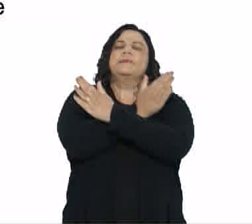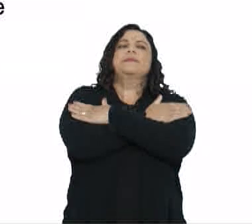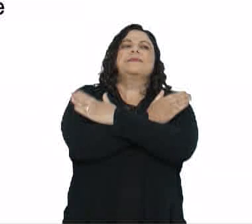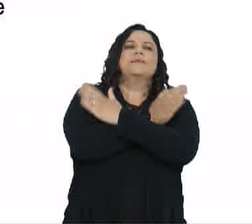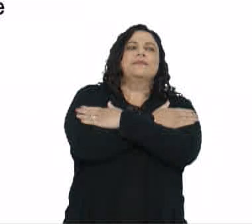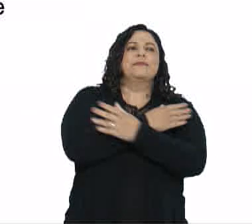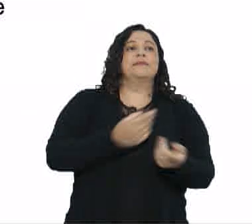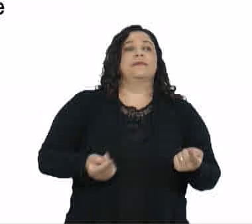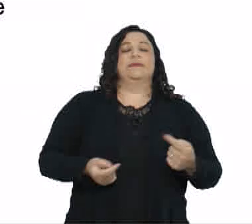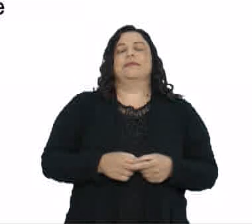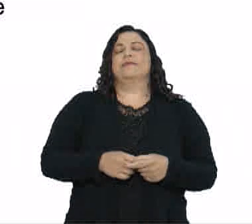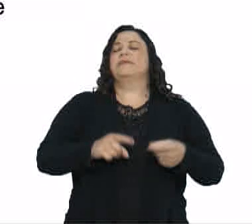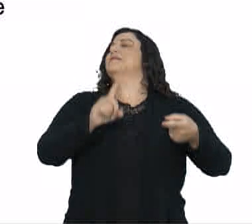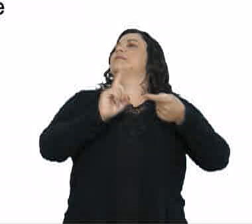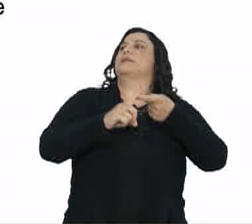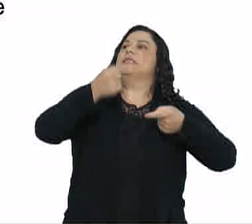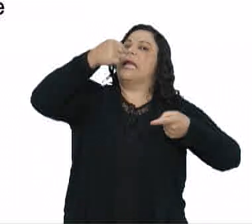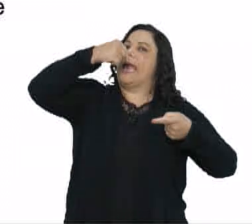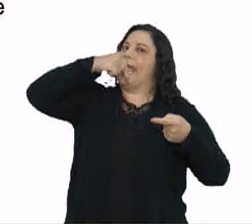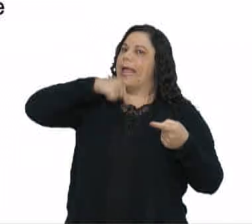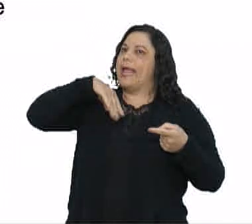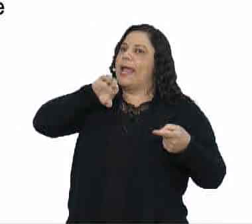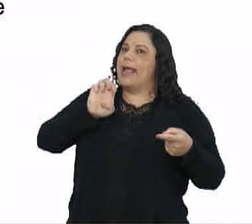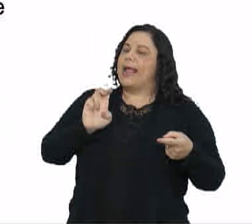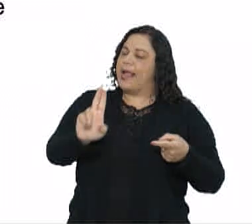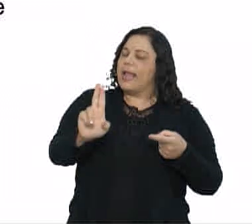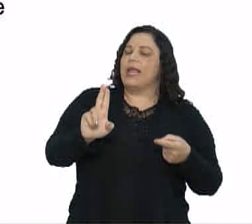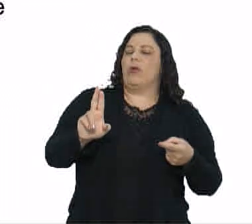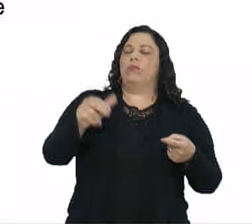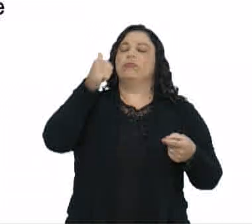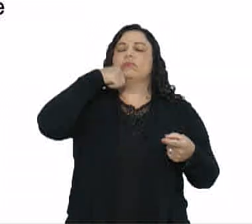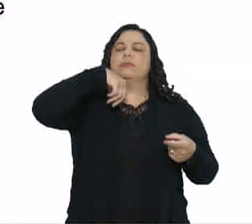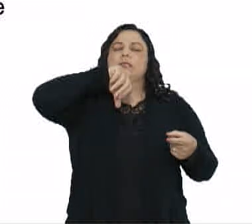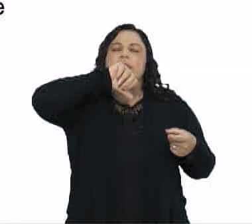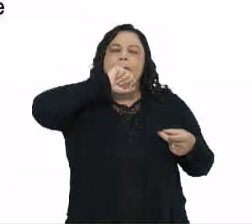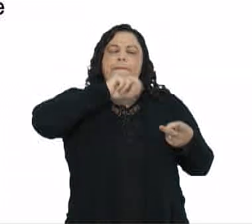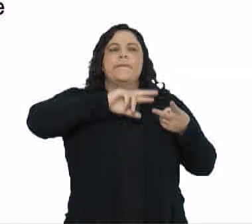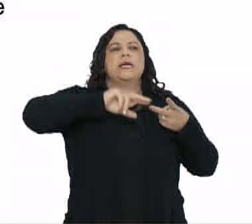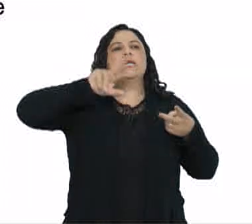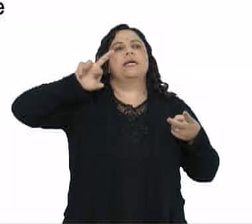pai, minha irmã, Su, e meu cachorro, Dogma,